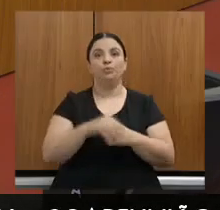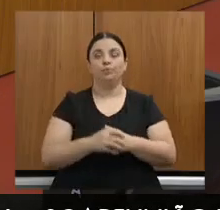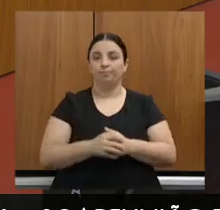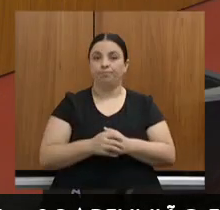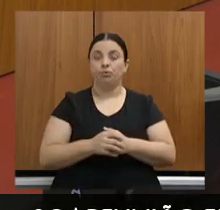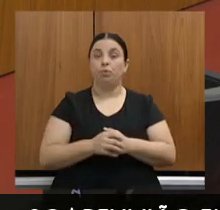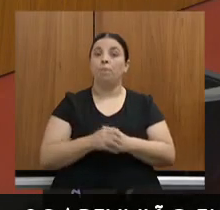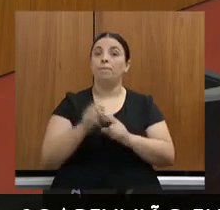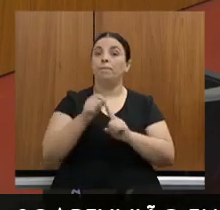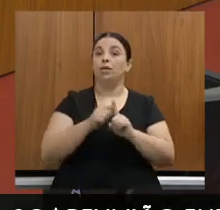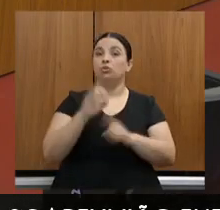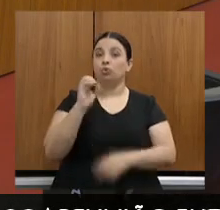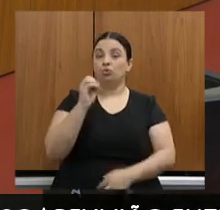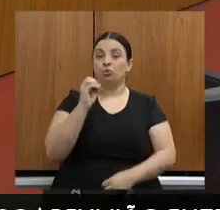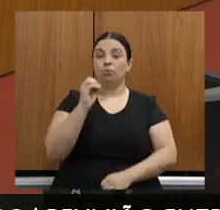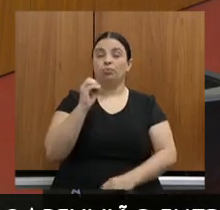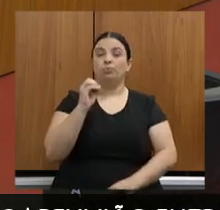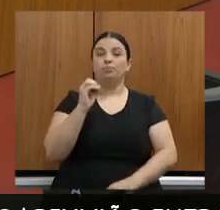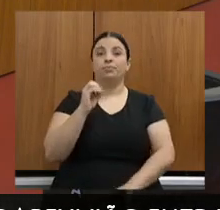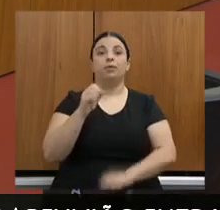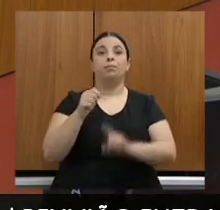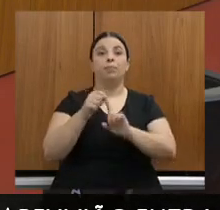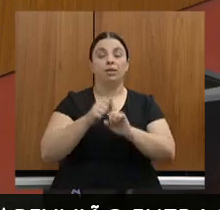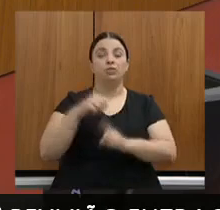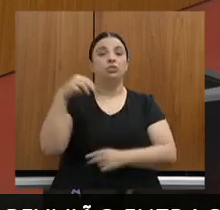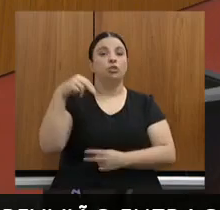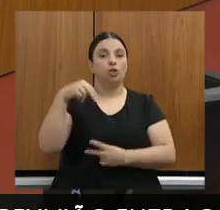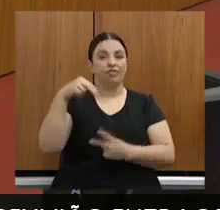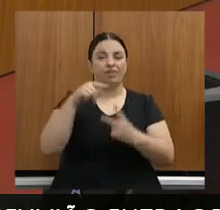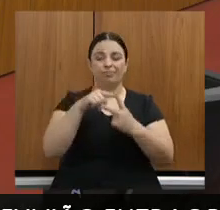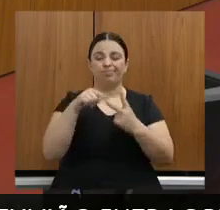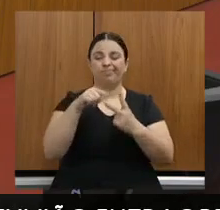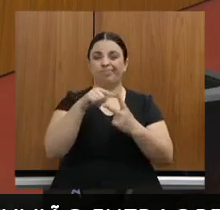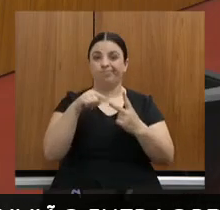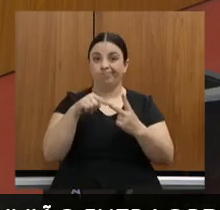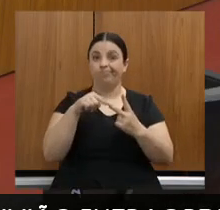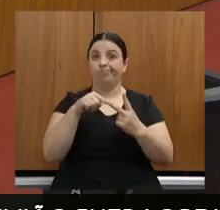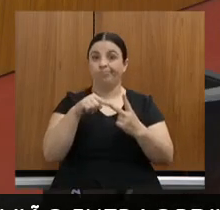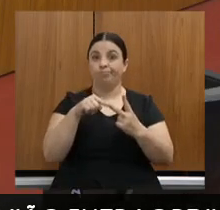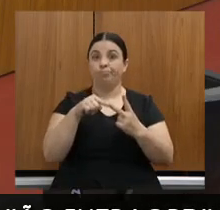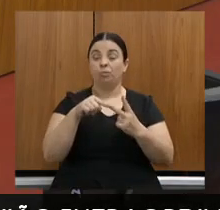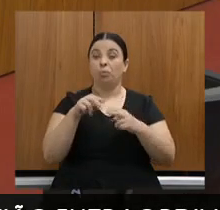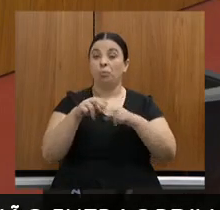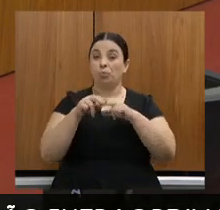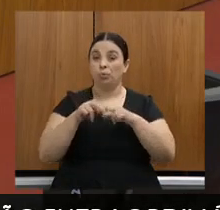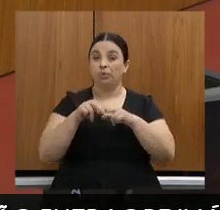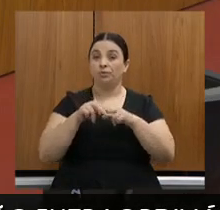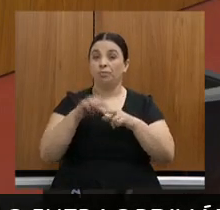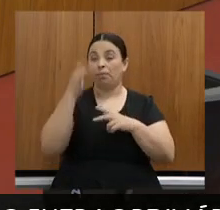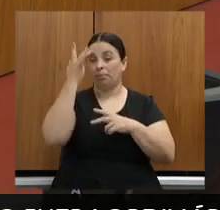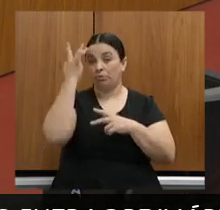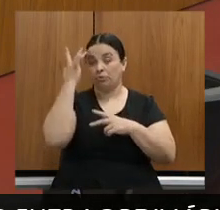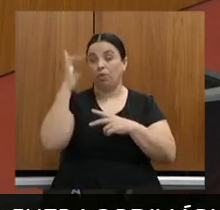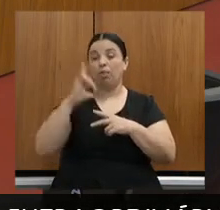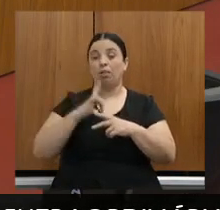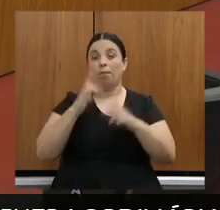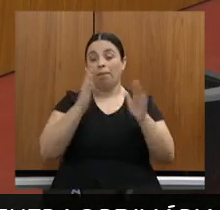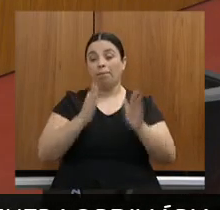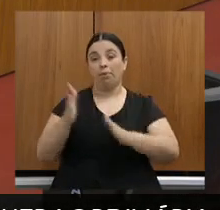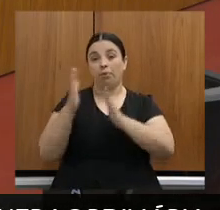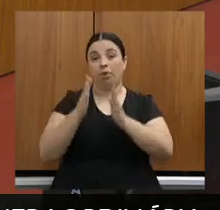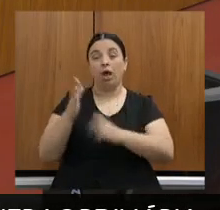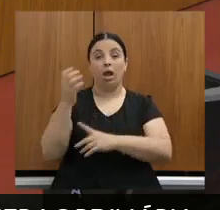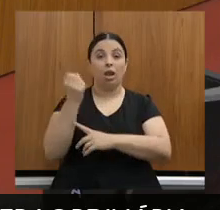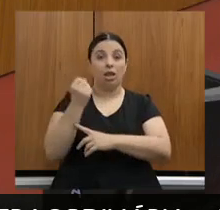o e Novembro que na verdade o produtor de leite tem uma particularidade em